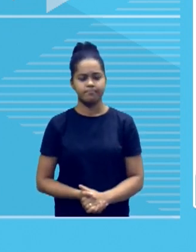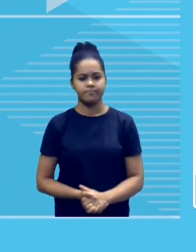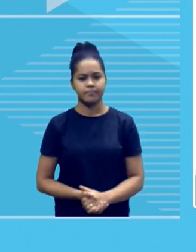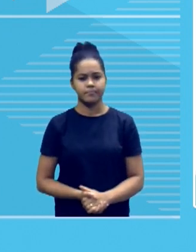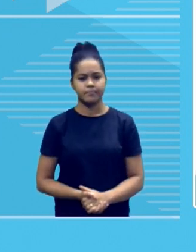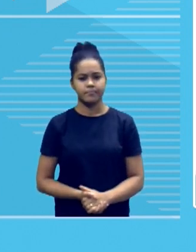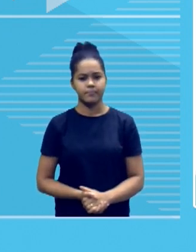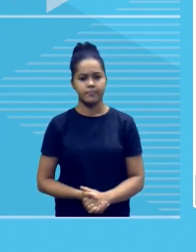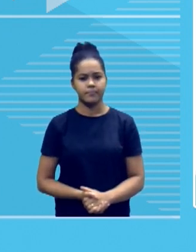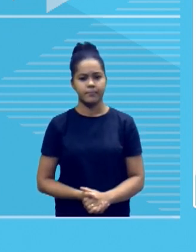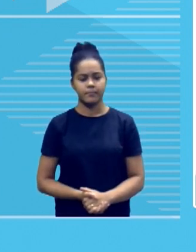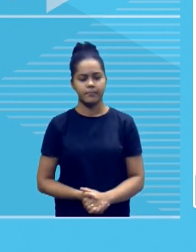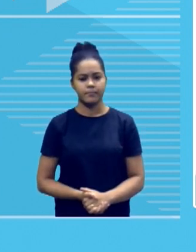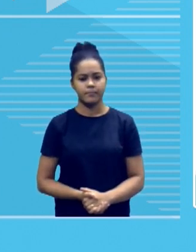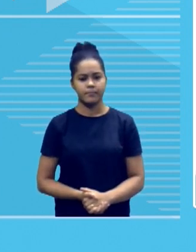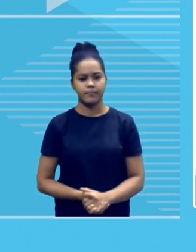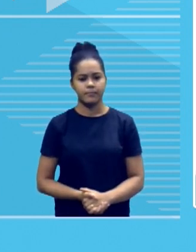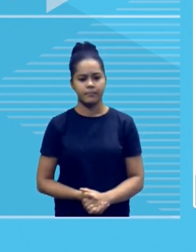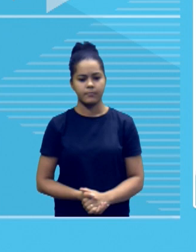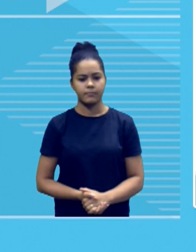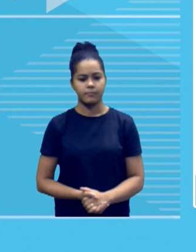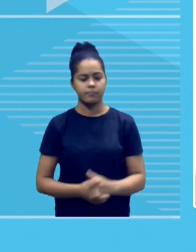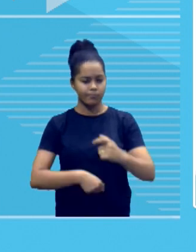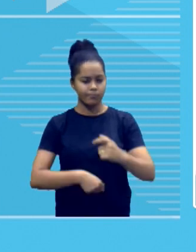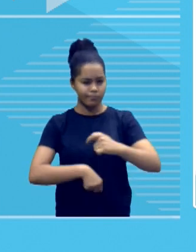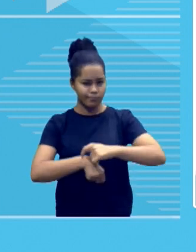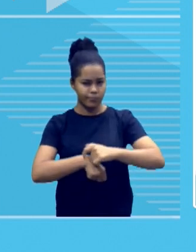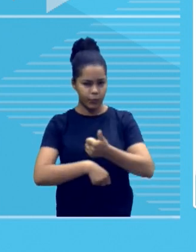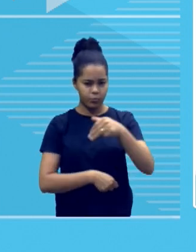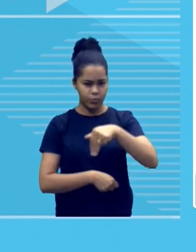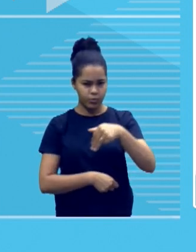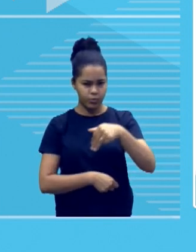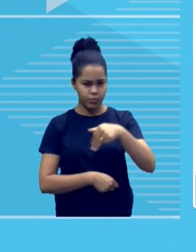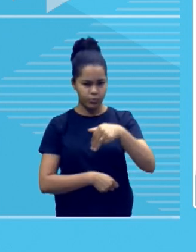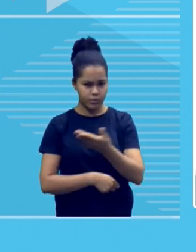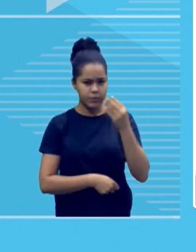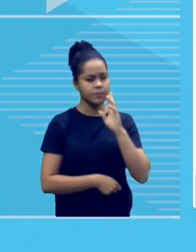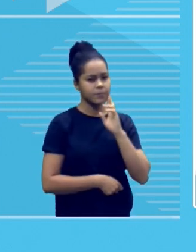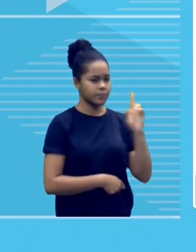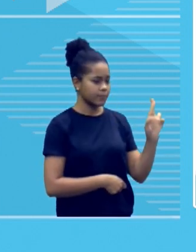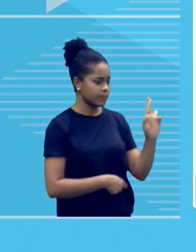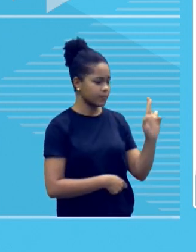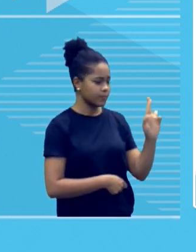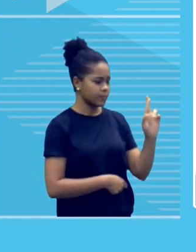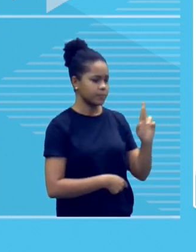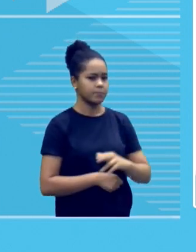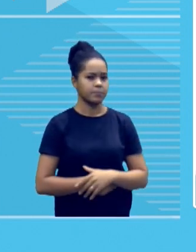isomeria vamos lá vamos colocar então um minutinho aí também para vocês